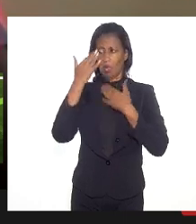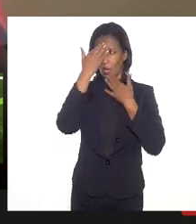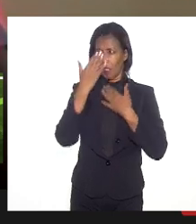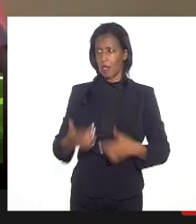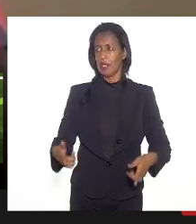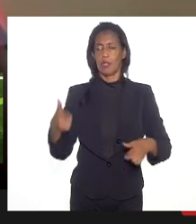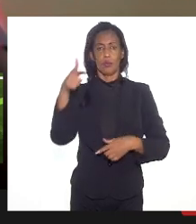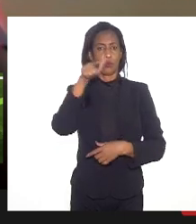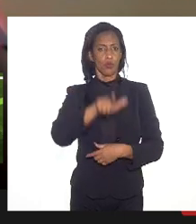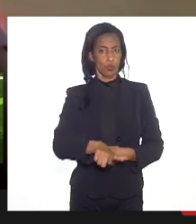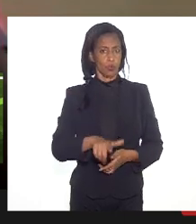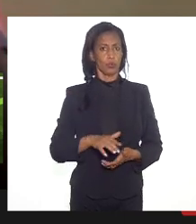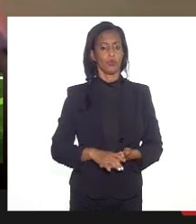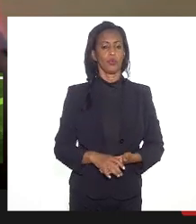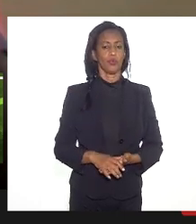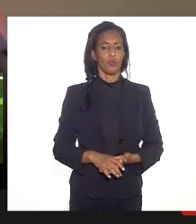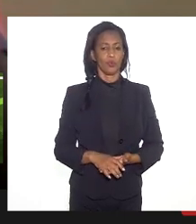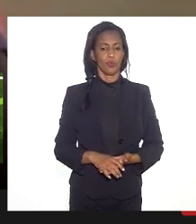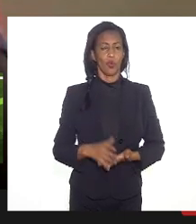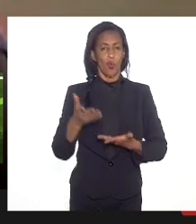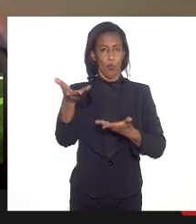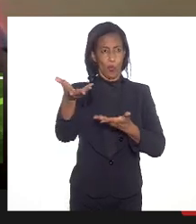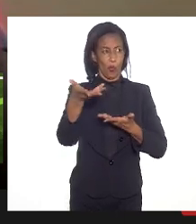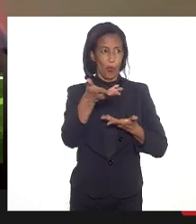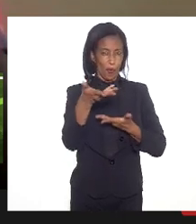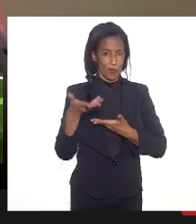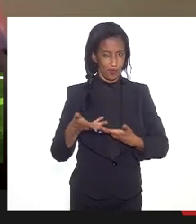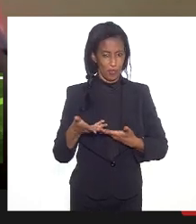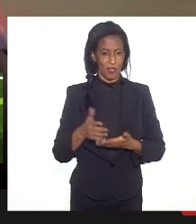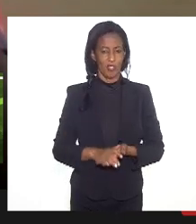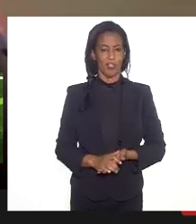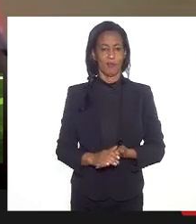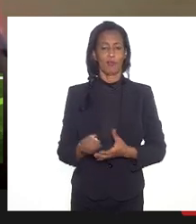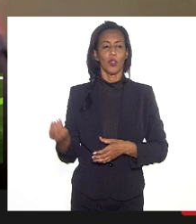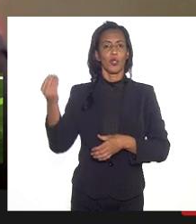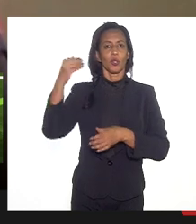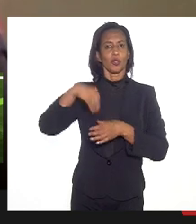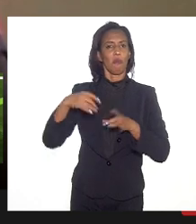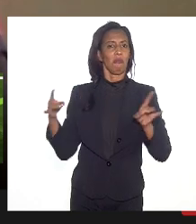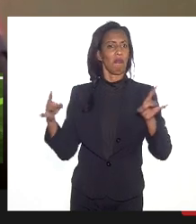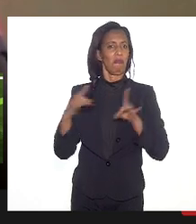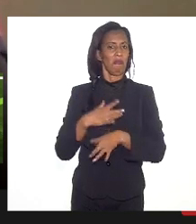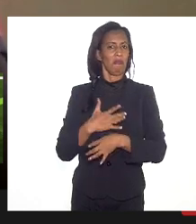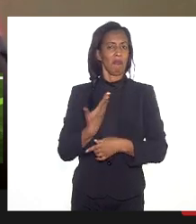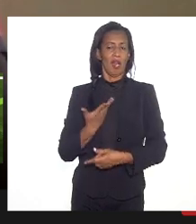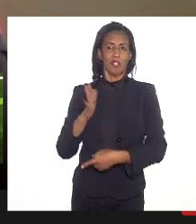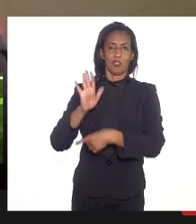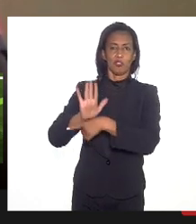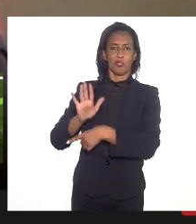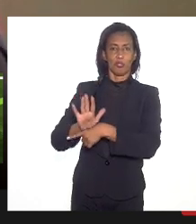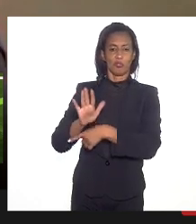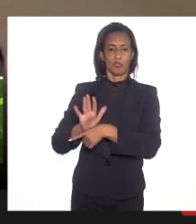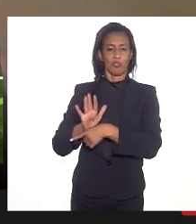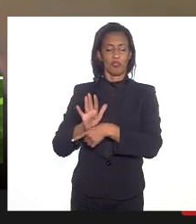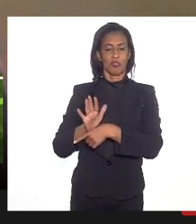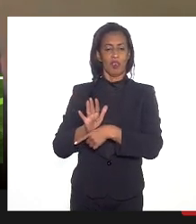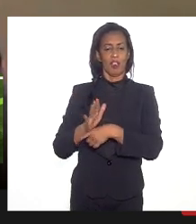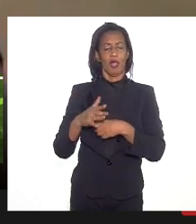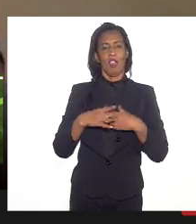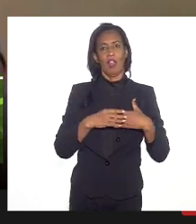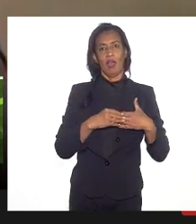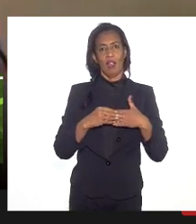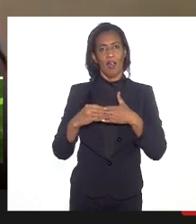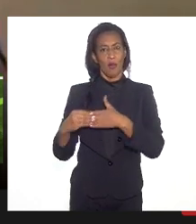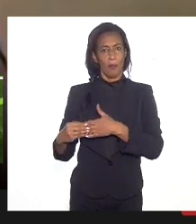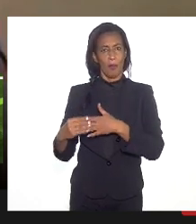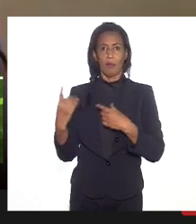Agradecemos mais uma vez, tá, o convite e nos colocamos à disposição para contribuir no acompanhamento